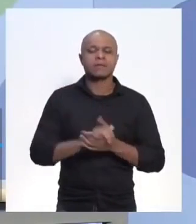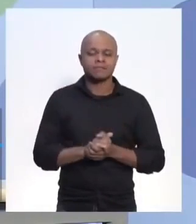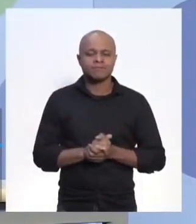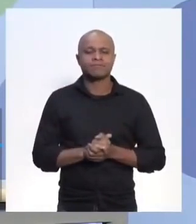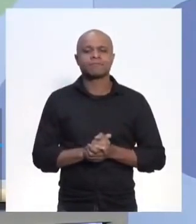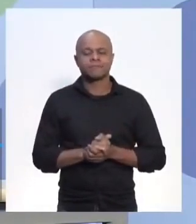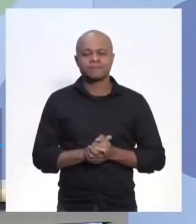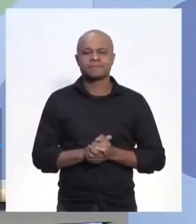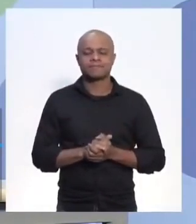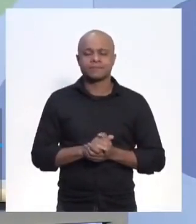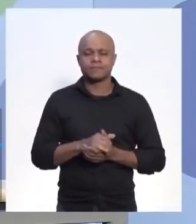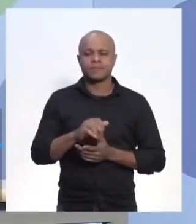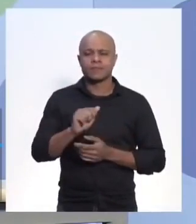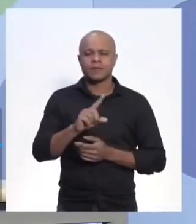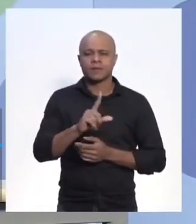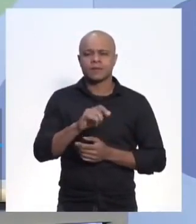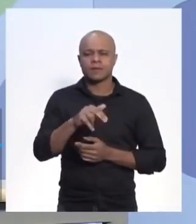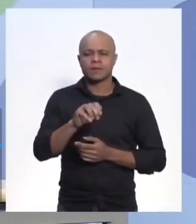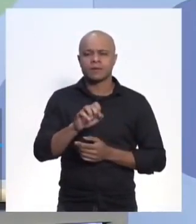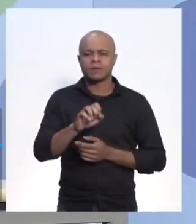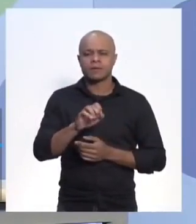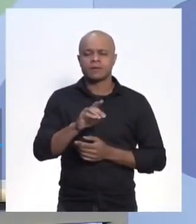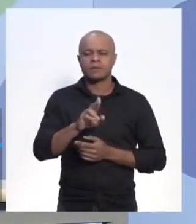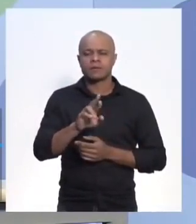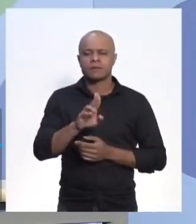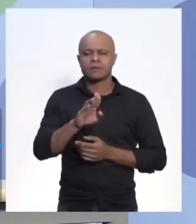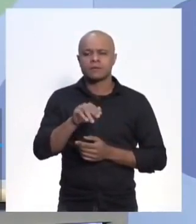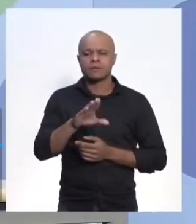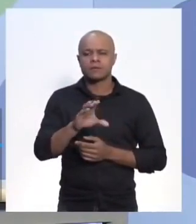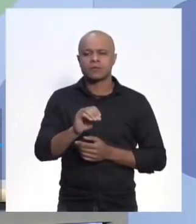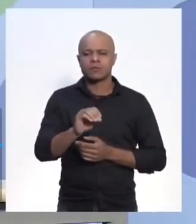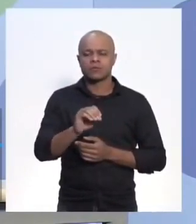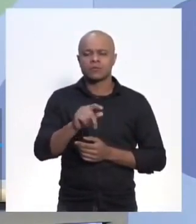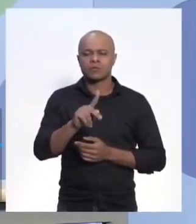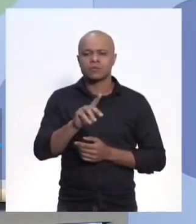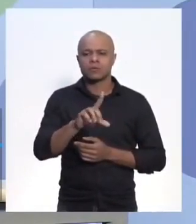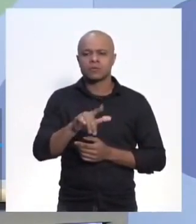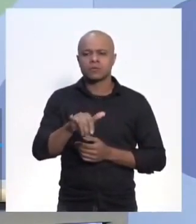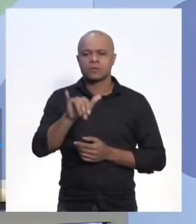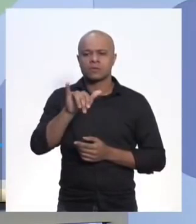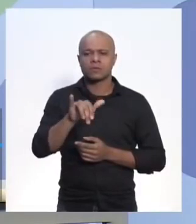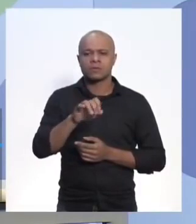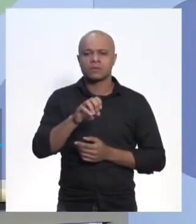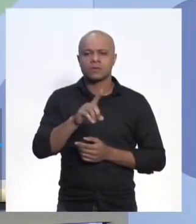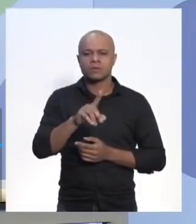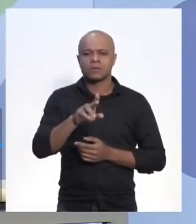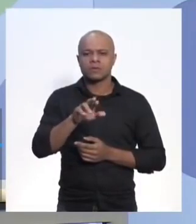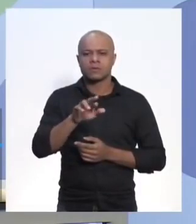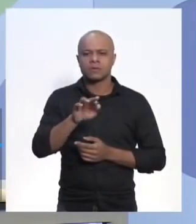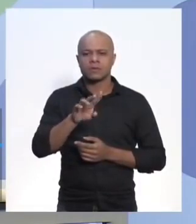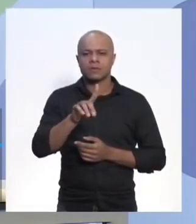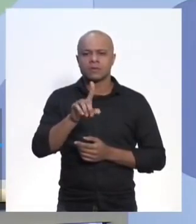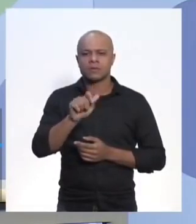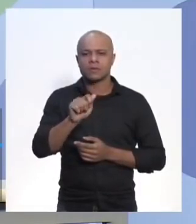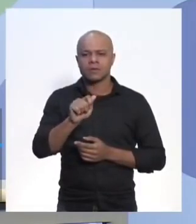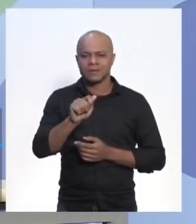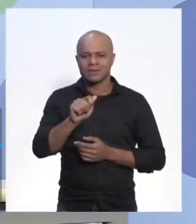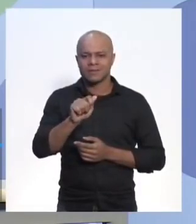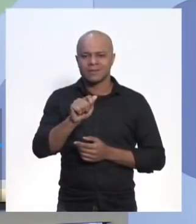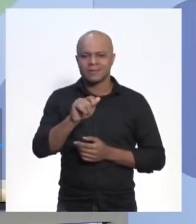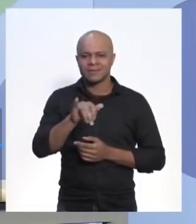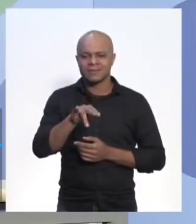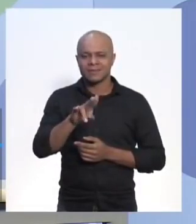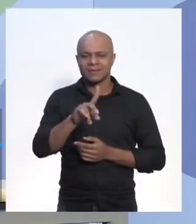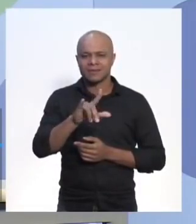Entre eles, a Aline, o Bruno, a Kelly, o Gabriel, o Guilherme, a Eduarda, a Júlia e o